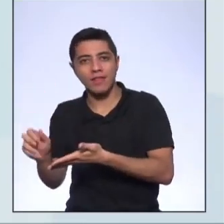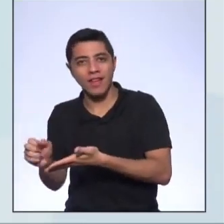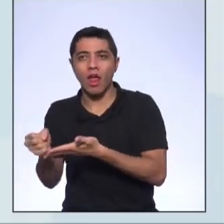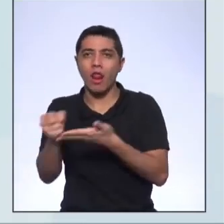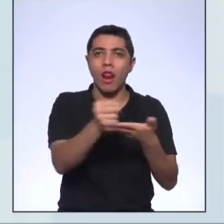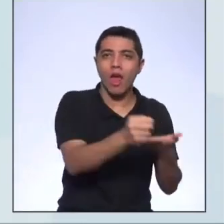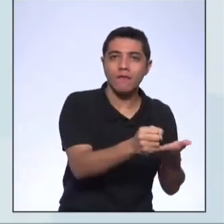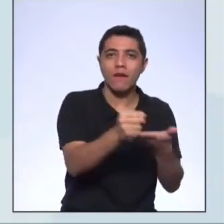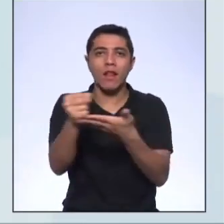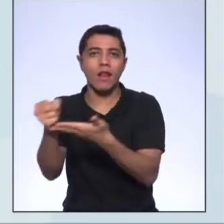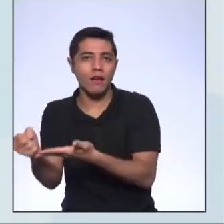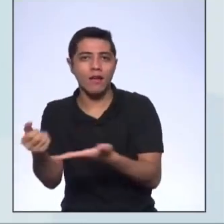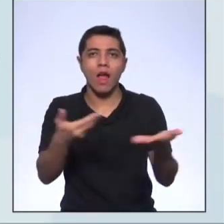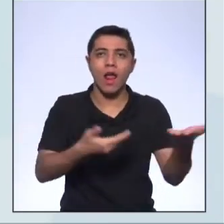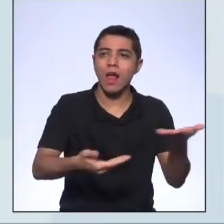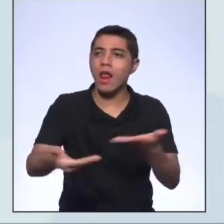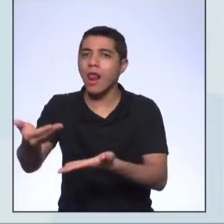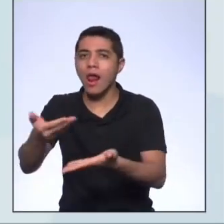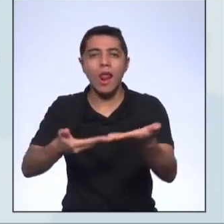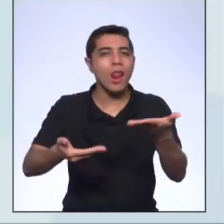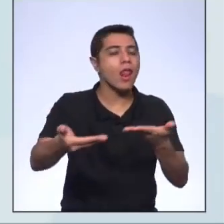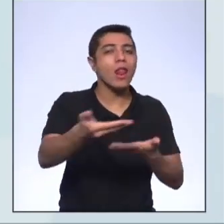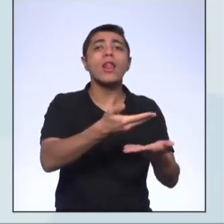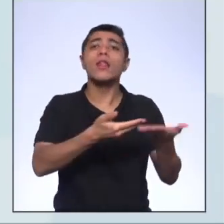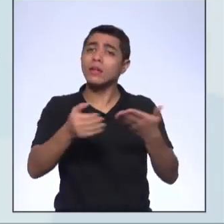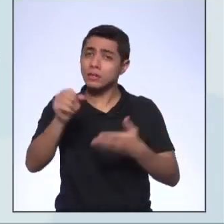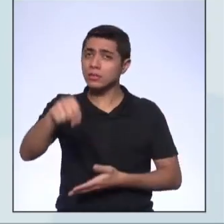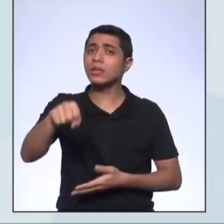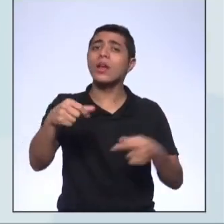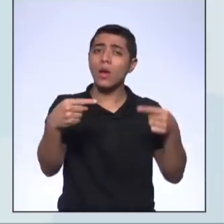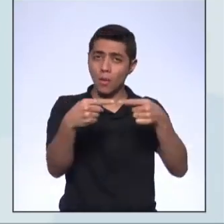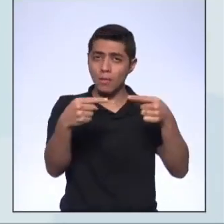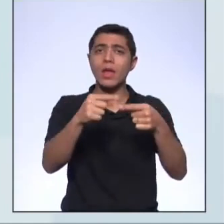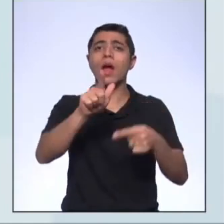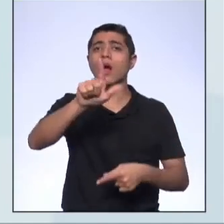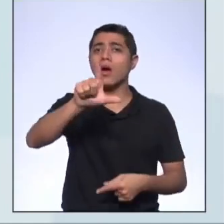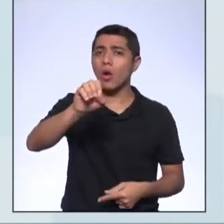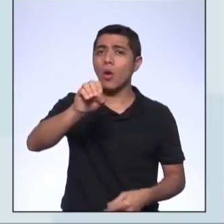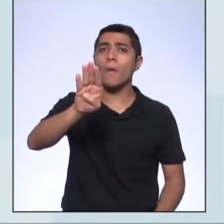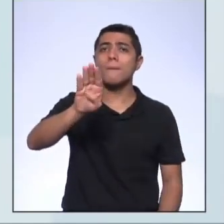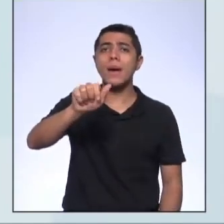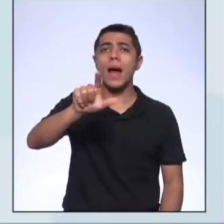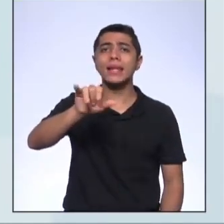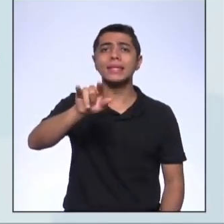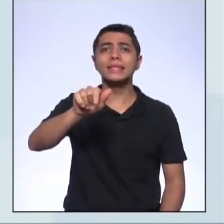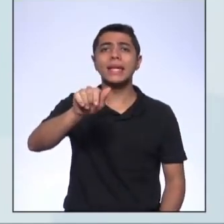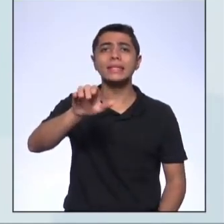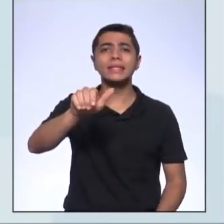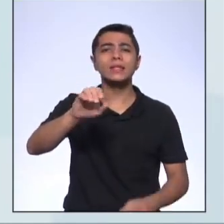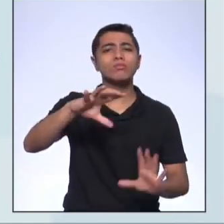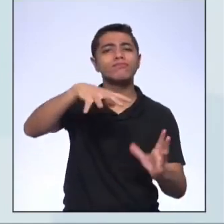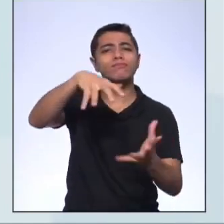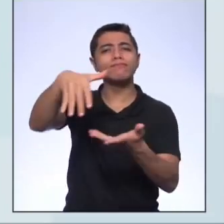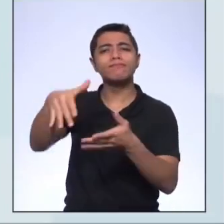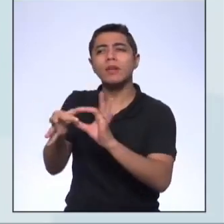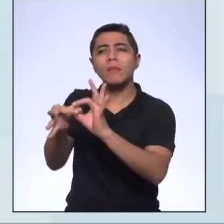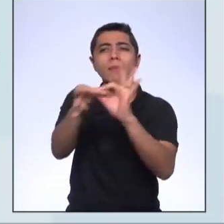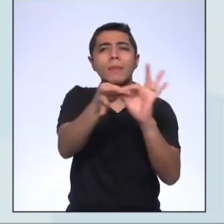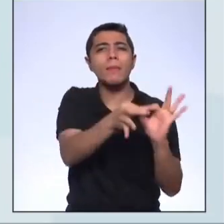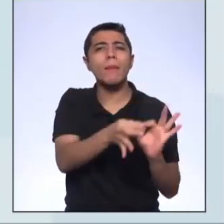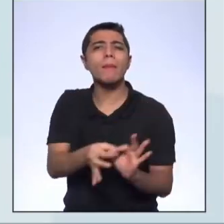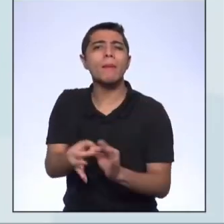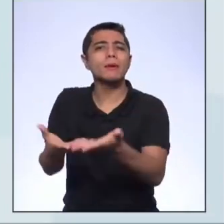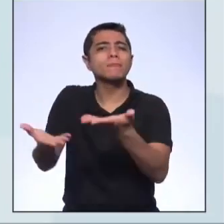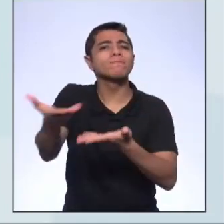falando de uma globalização, sim. Tá? Então, noções primordiais de globalização a gente conheceu nesse momento das